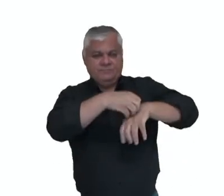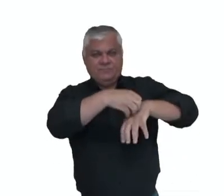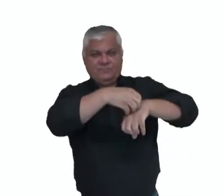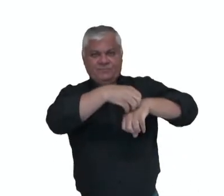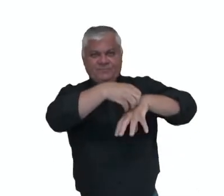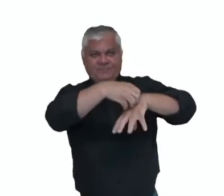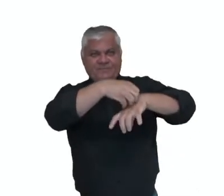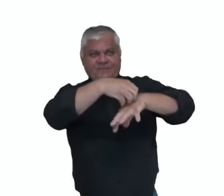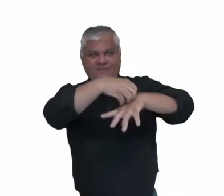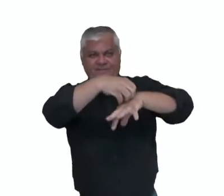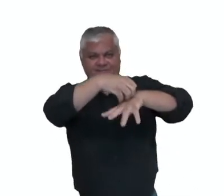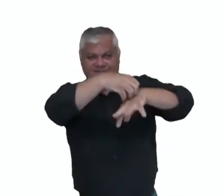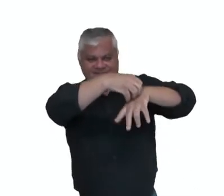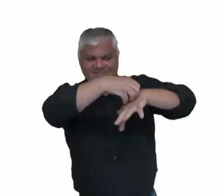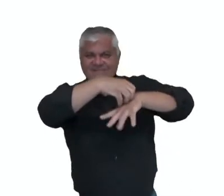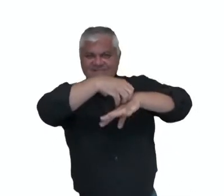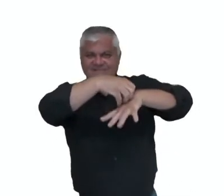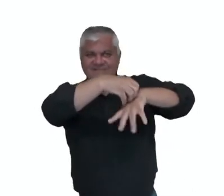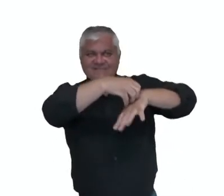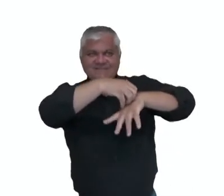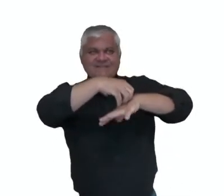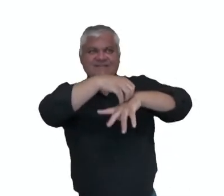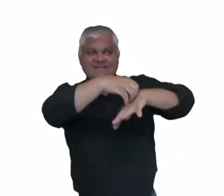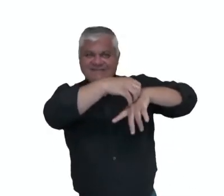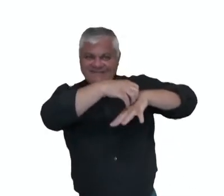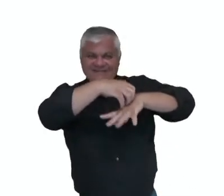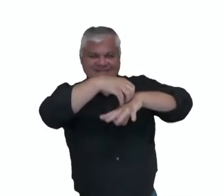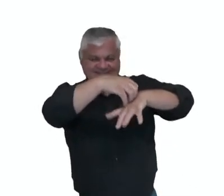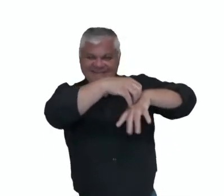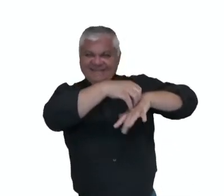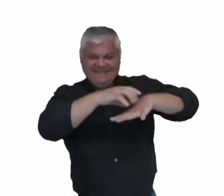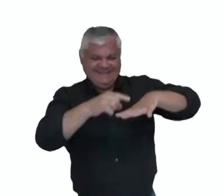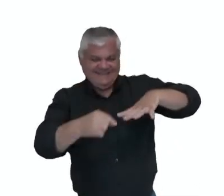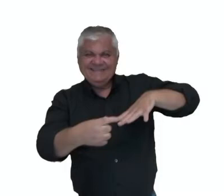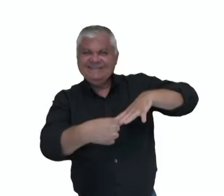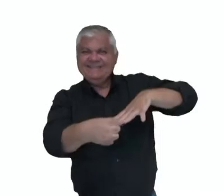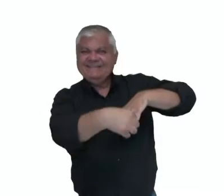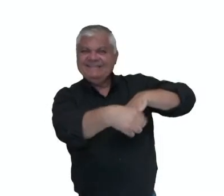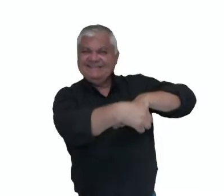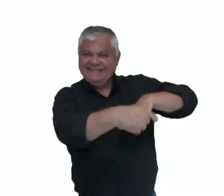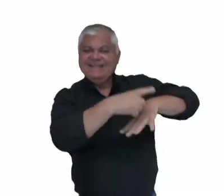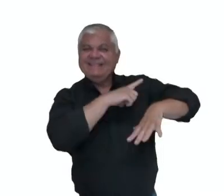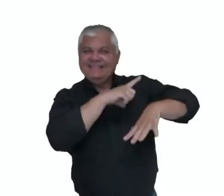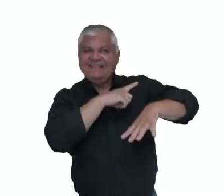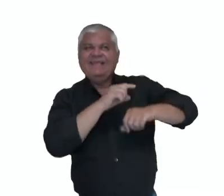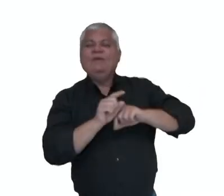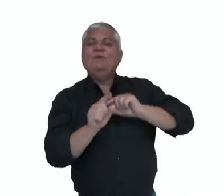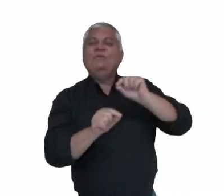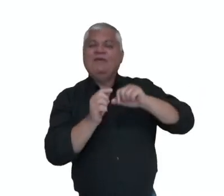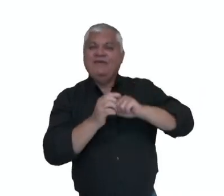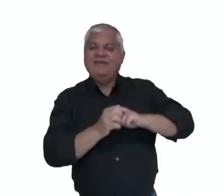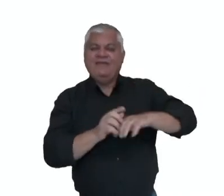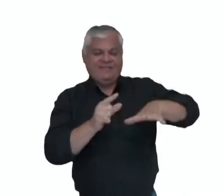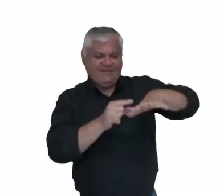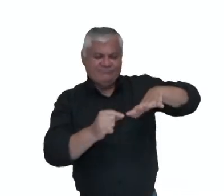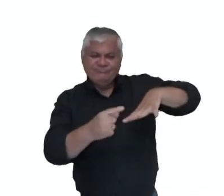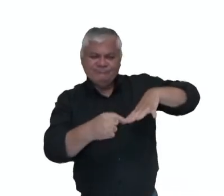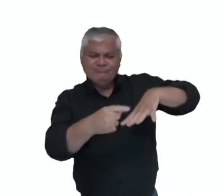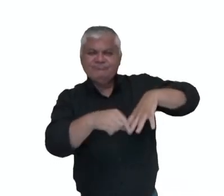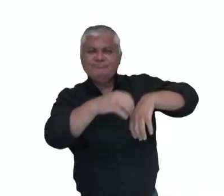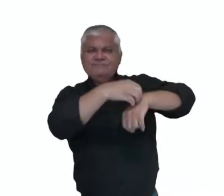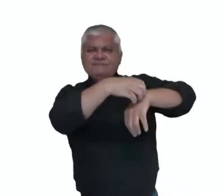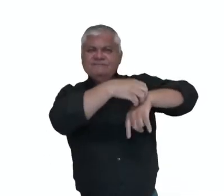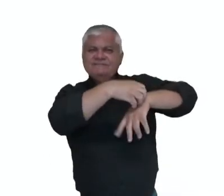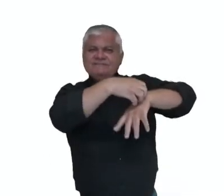Critidiomycota, que são os ósporos, né, uniflagelados, então eles têm esse flagelo aqui, tá? Características, né? Essas características aqui